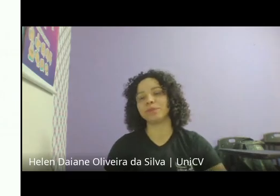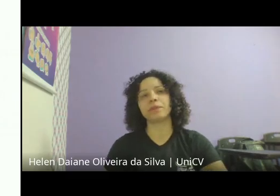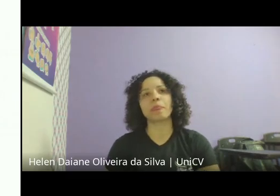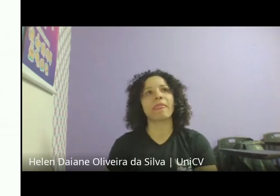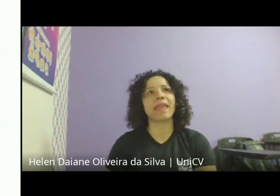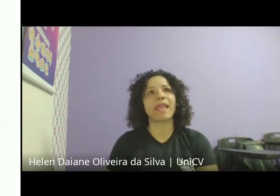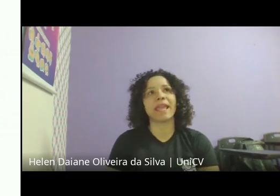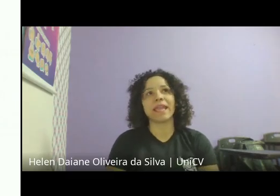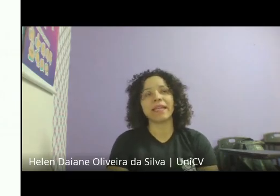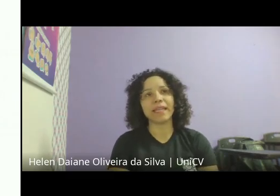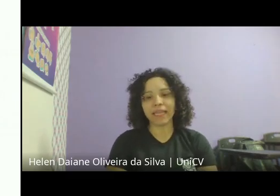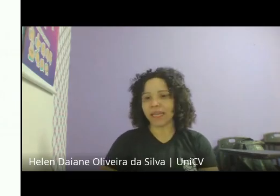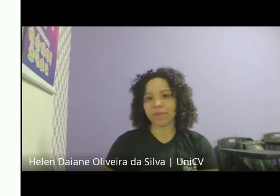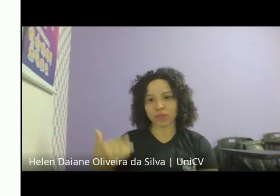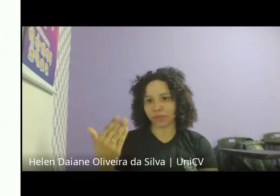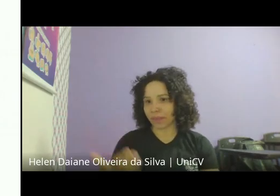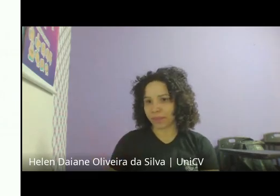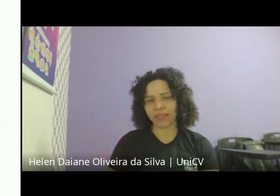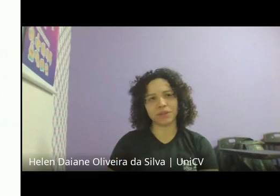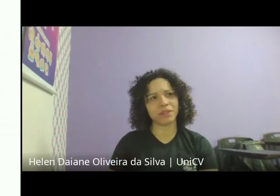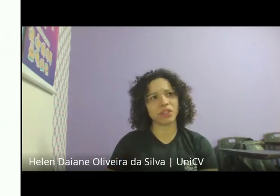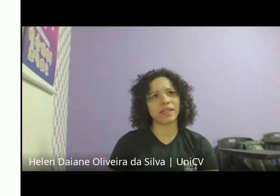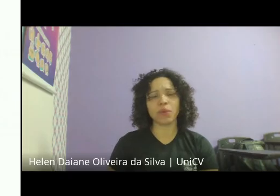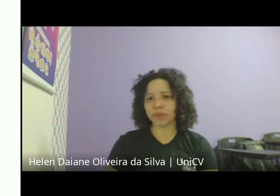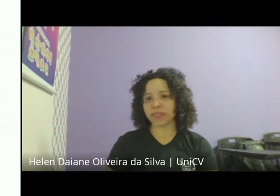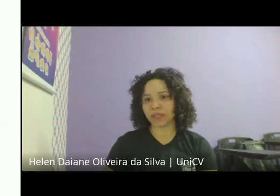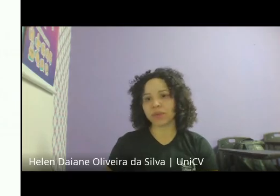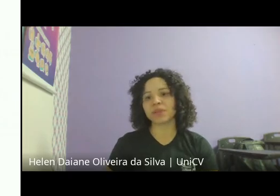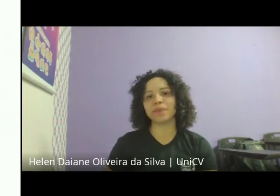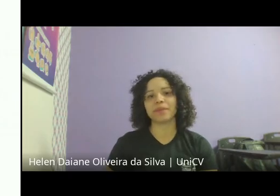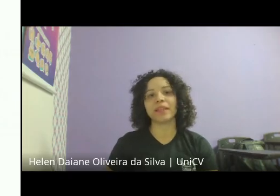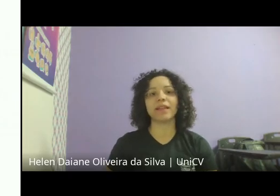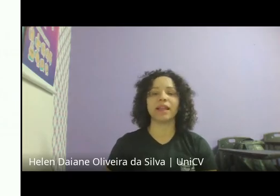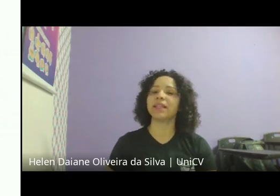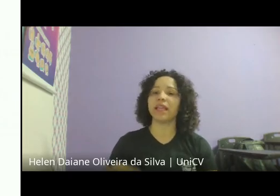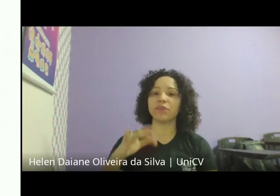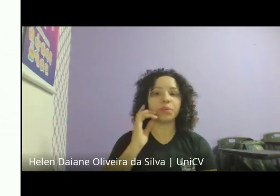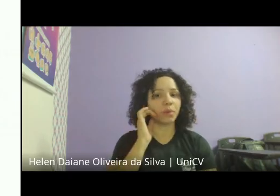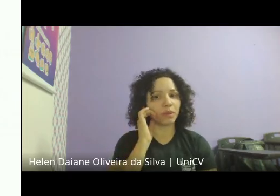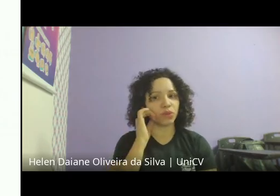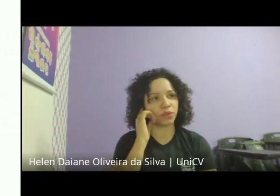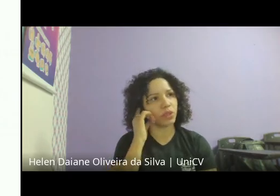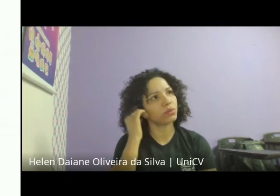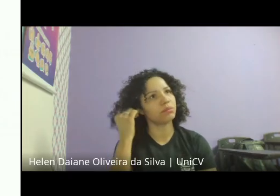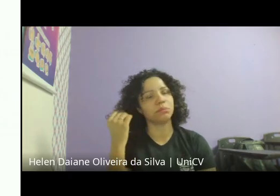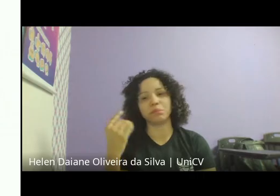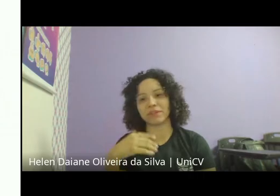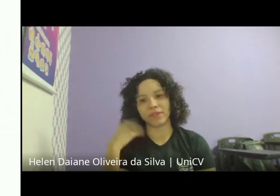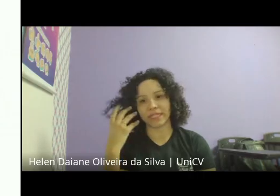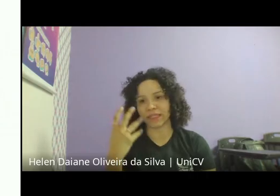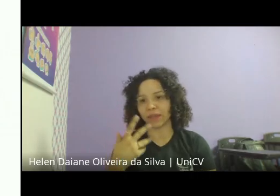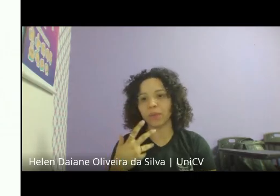chegou. E ali passou um tempinho, acho que até alguns anos, e daí ela teve um problema de ouvido,